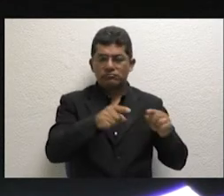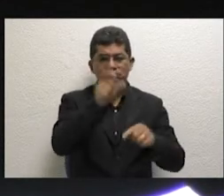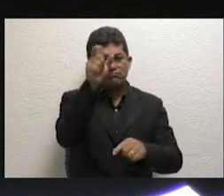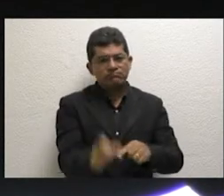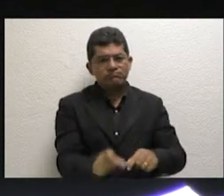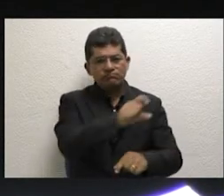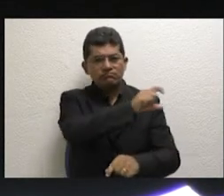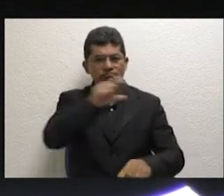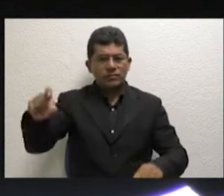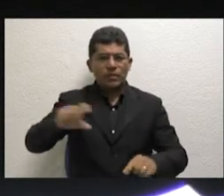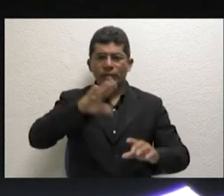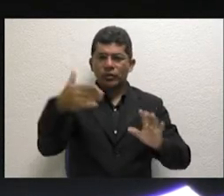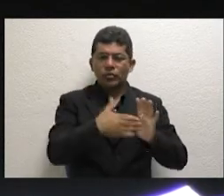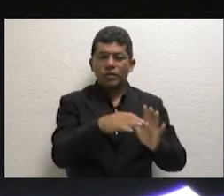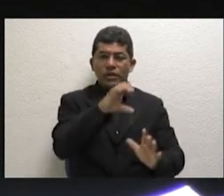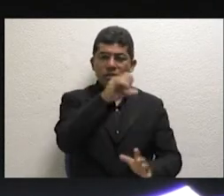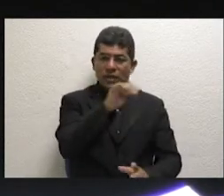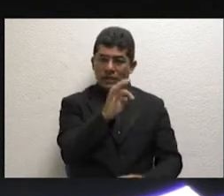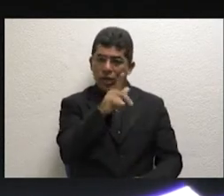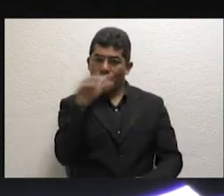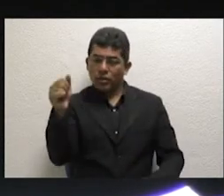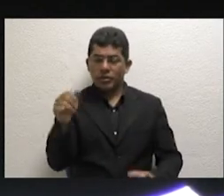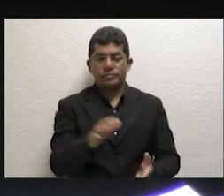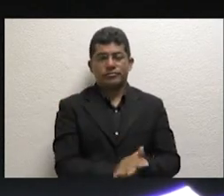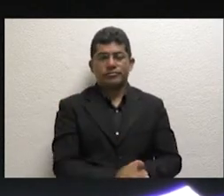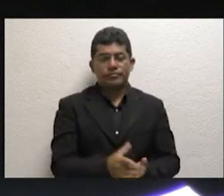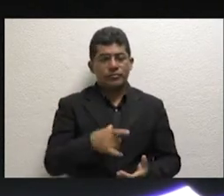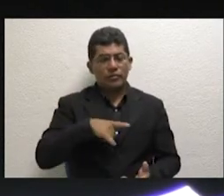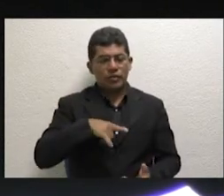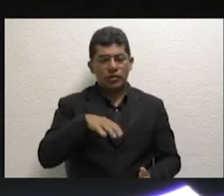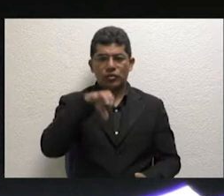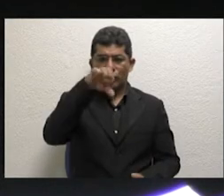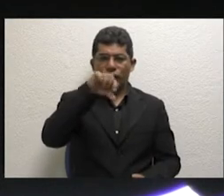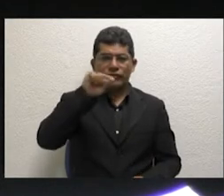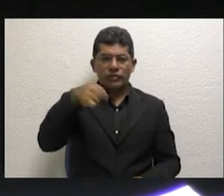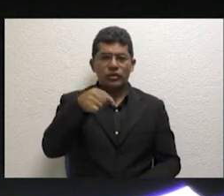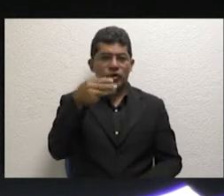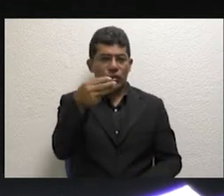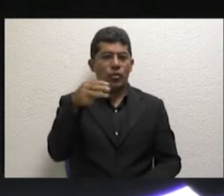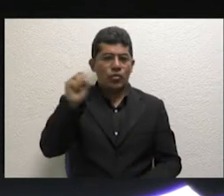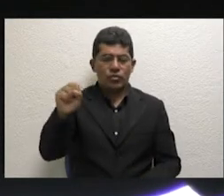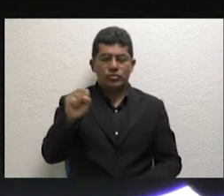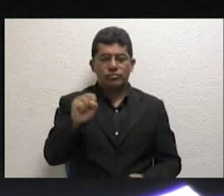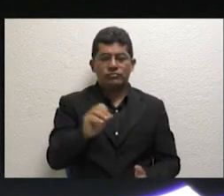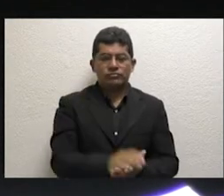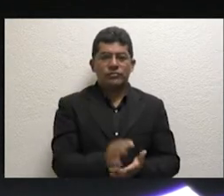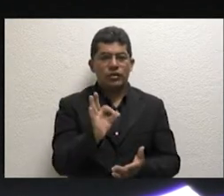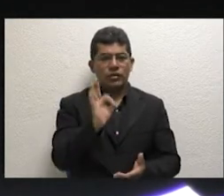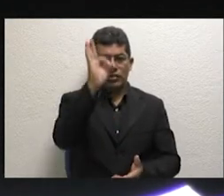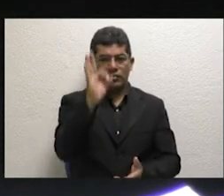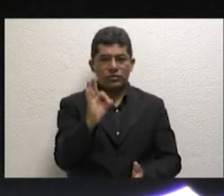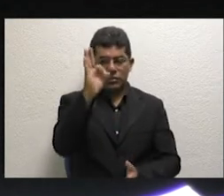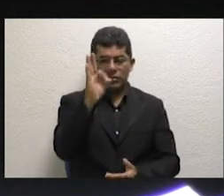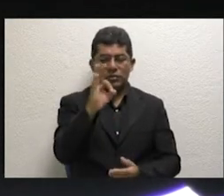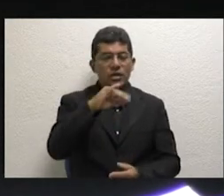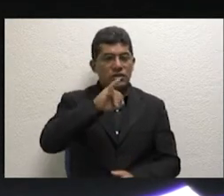que somados dão 9,38% de reposição concedida em janeiro de 2019